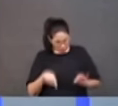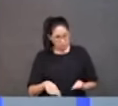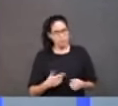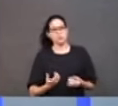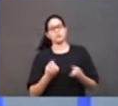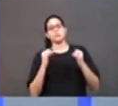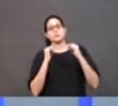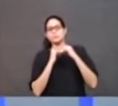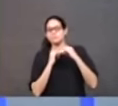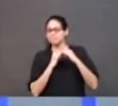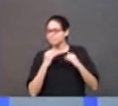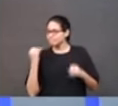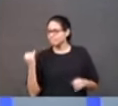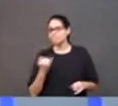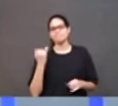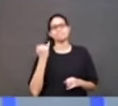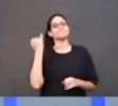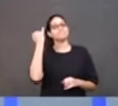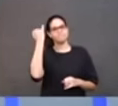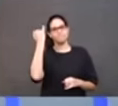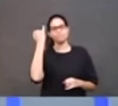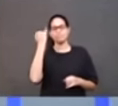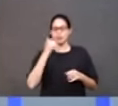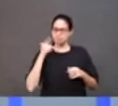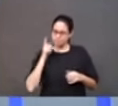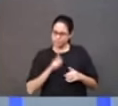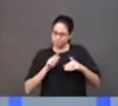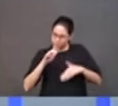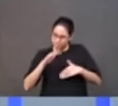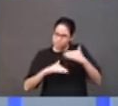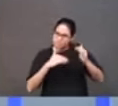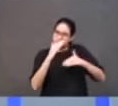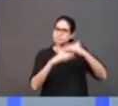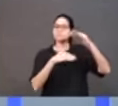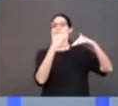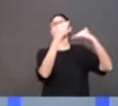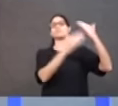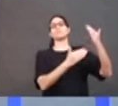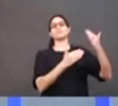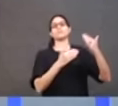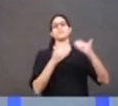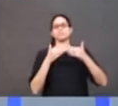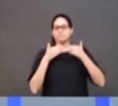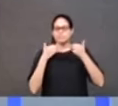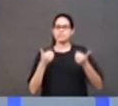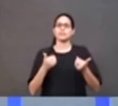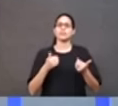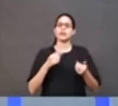é indispensável para o seu avanço, para os diferentes